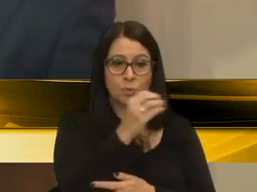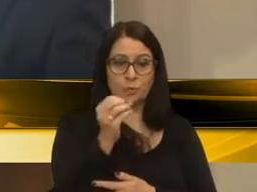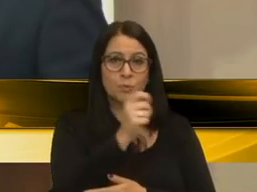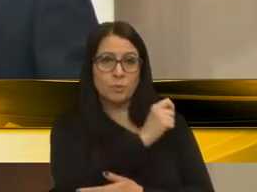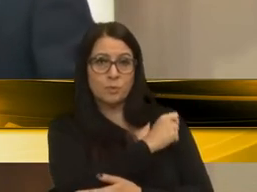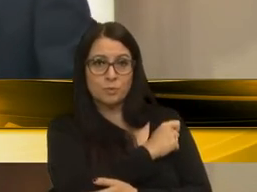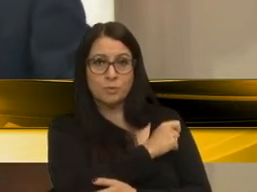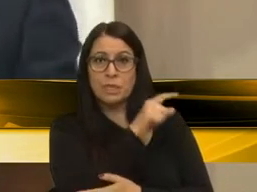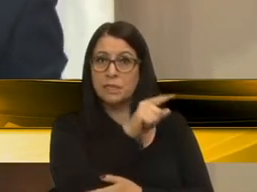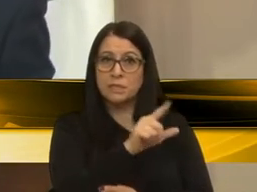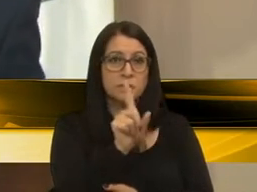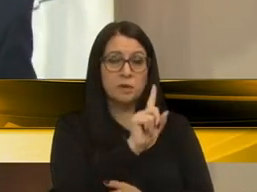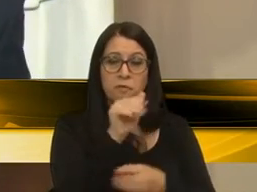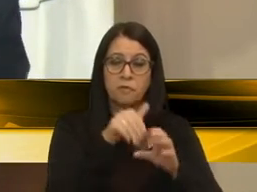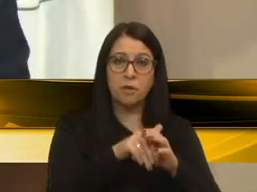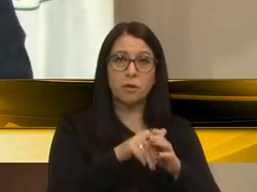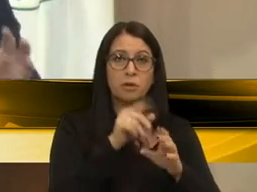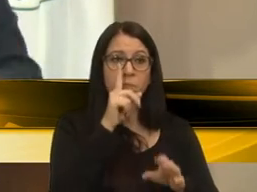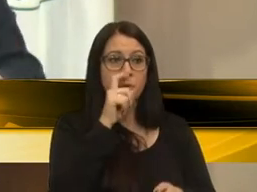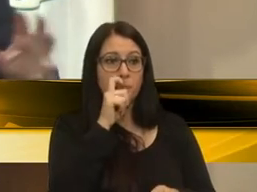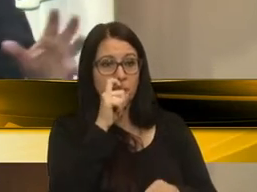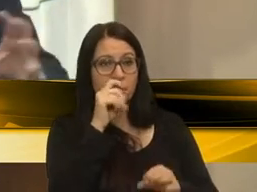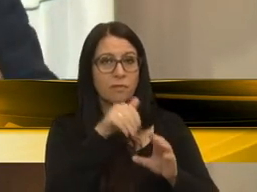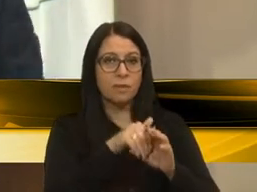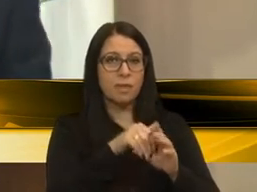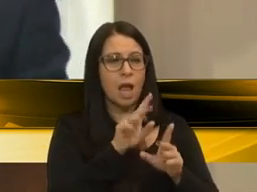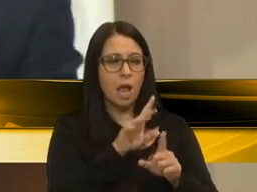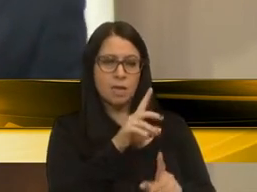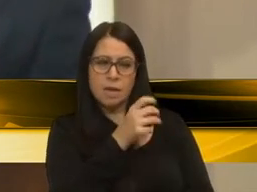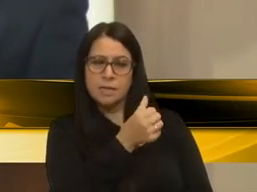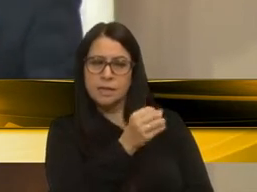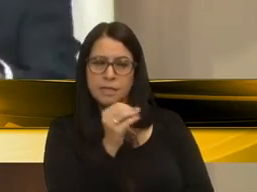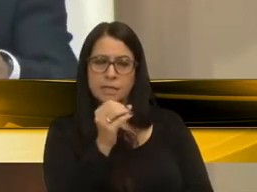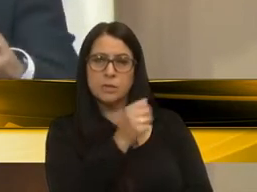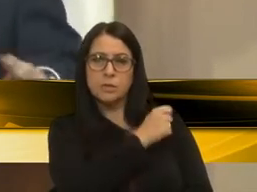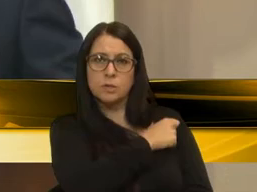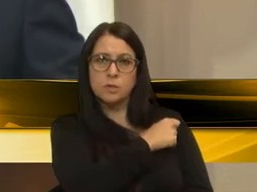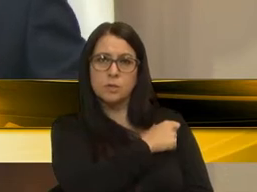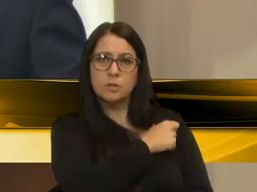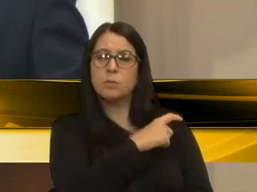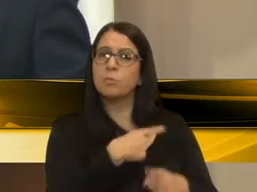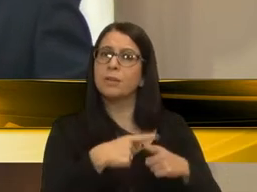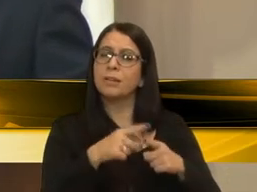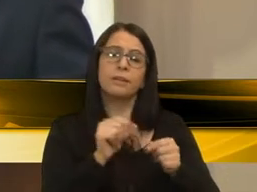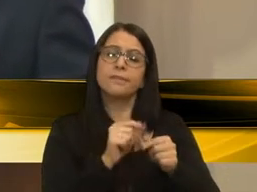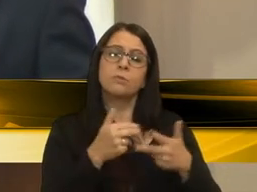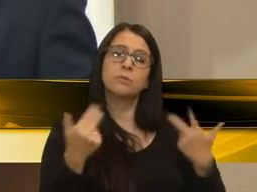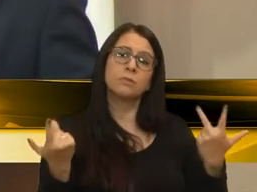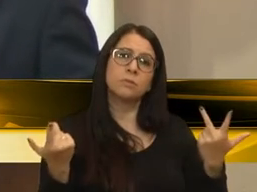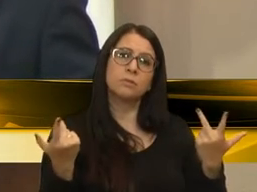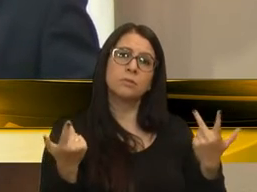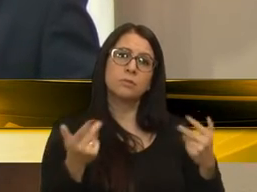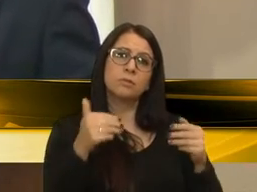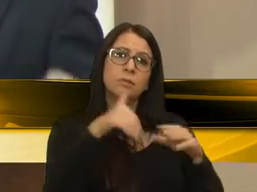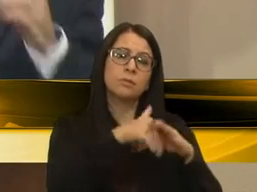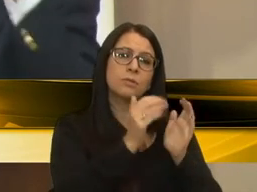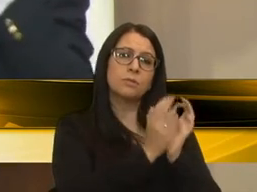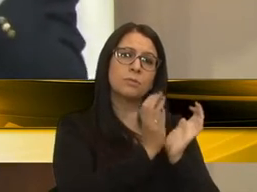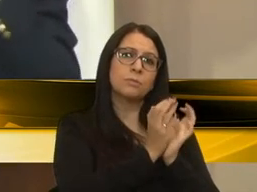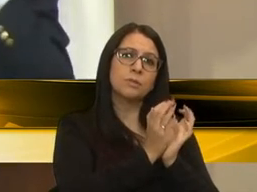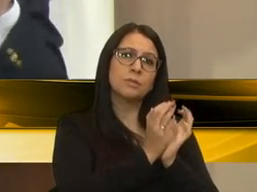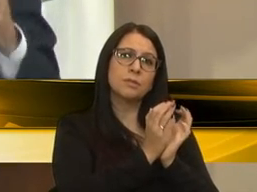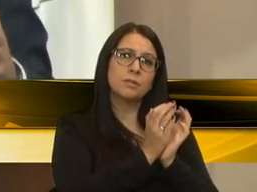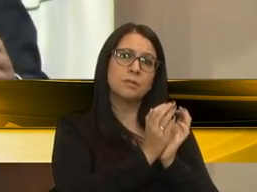alunos, então esses não votam, seus pais votam, vai dar somente 600 alunos. Por que nós temos que fazer alguma coisa na PAI? Talvez